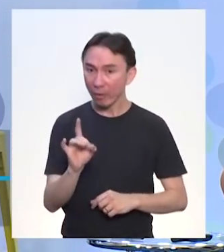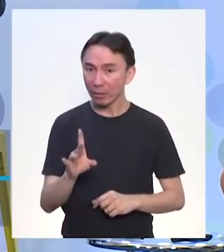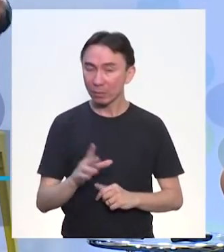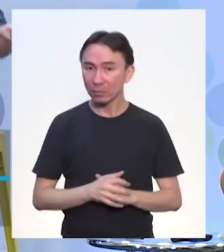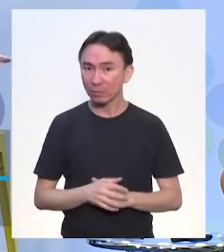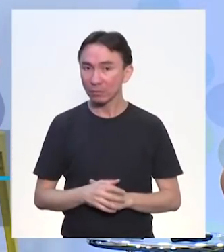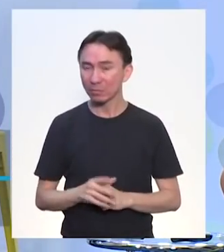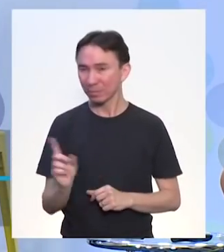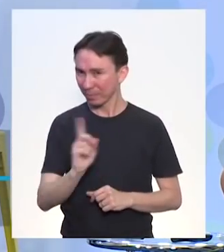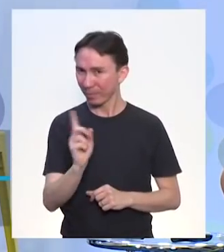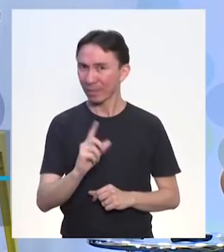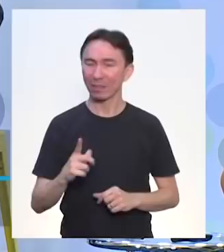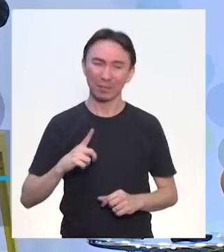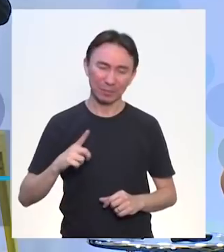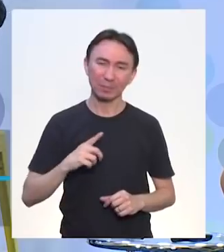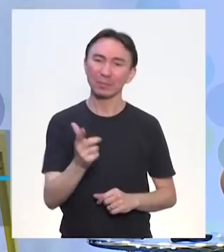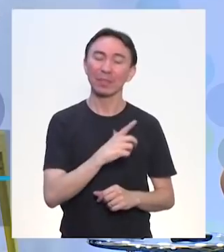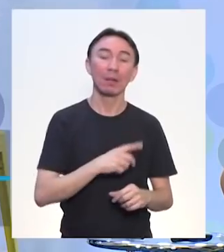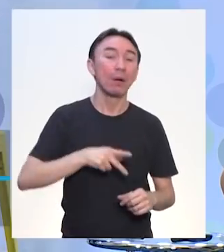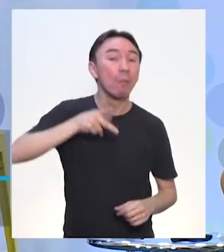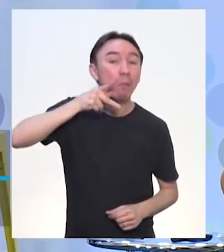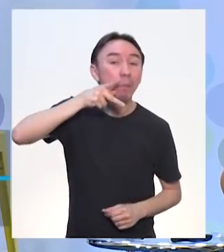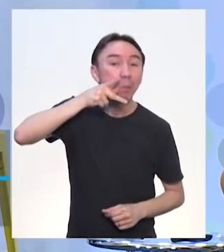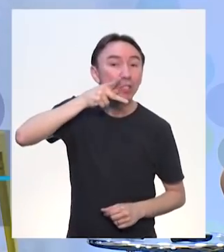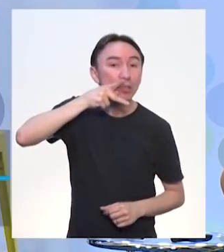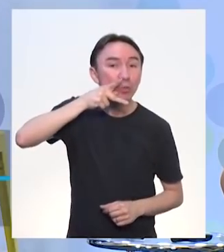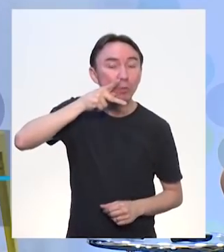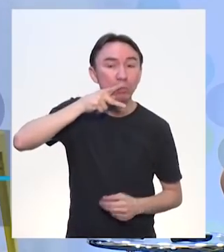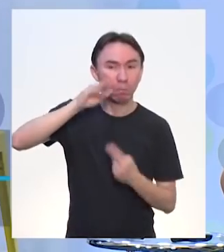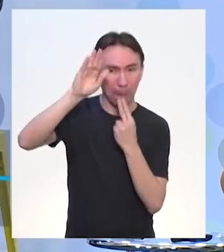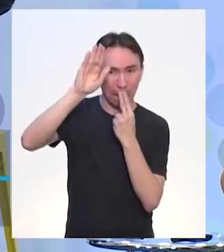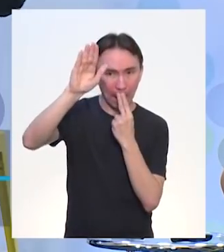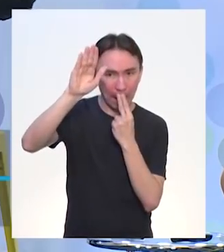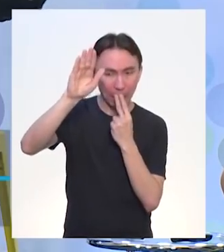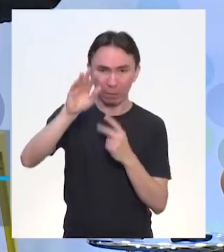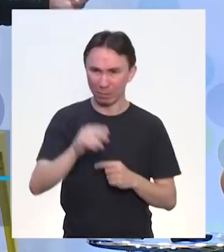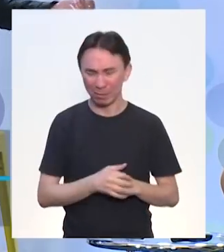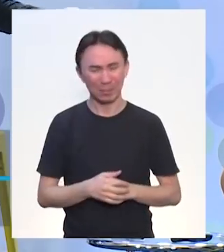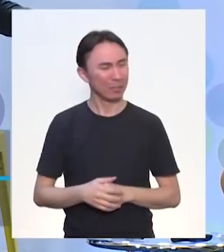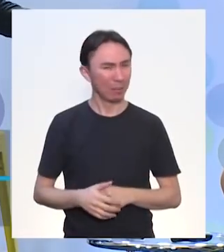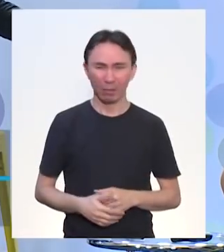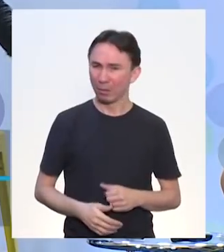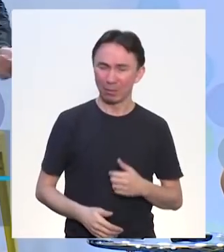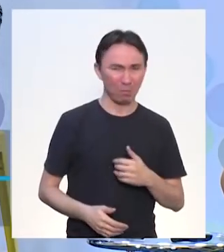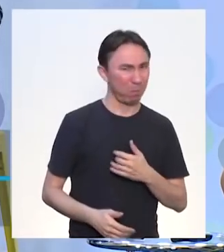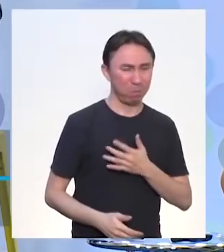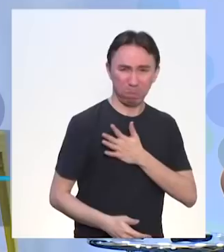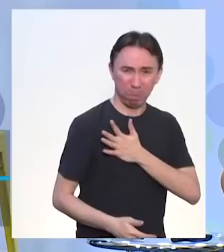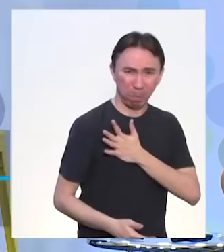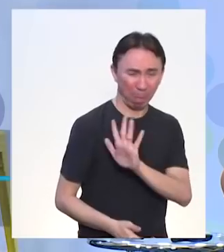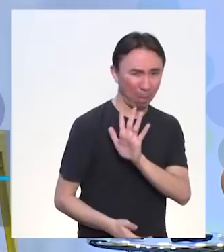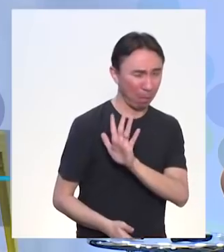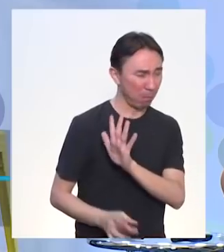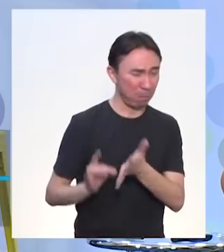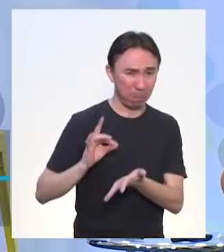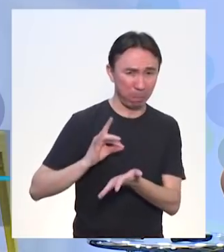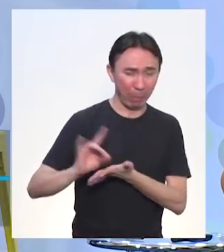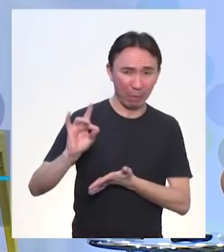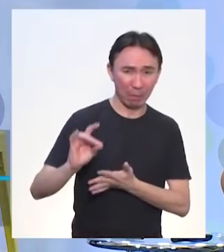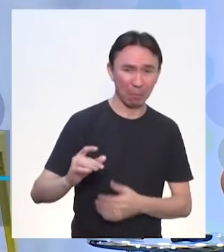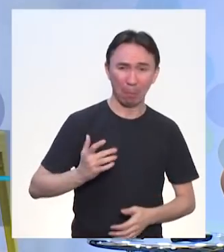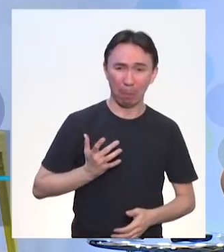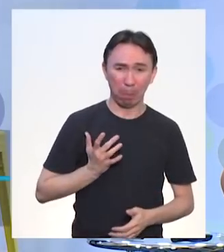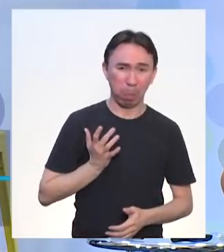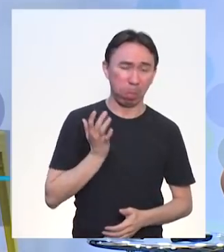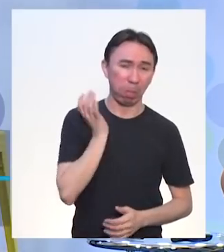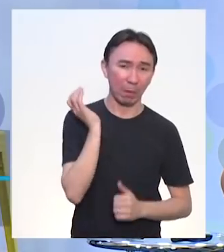o repúdio de uma sociedade civilizada. Mas simplesmente, no ponto de vista metafísico, classificá-lo como